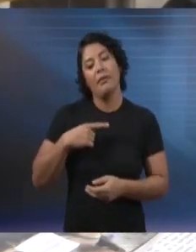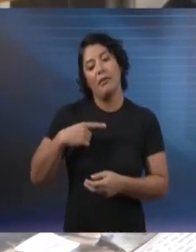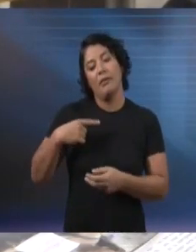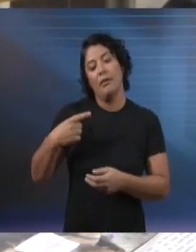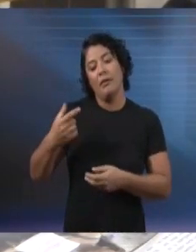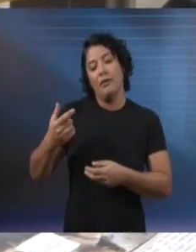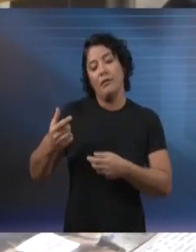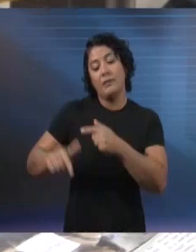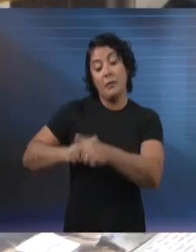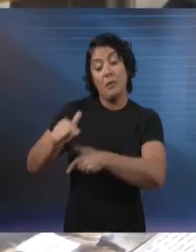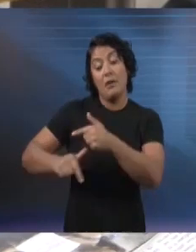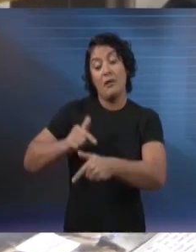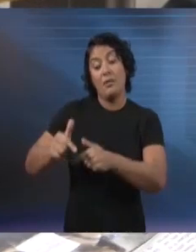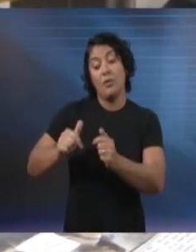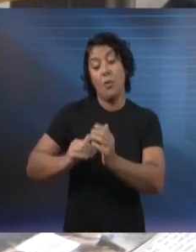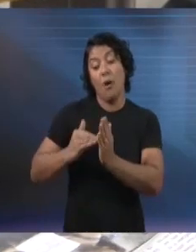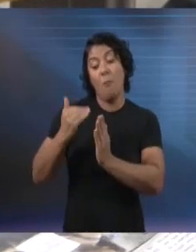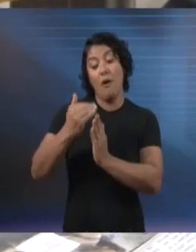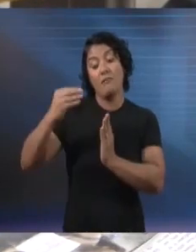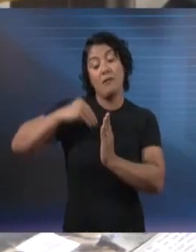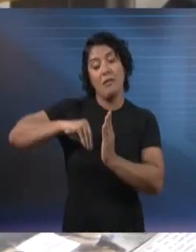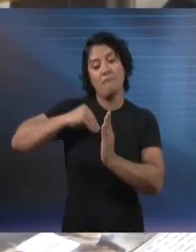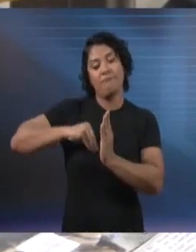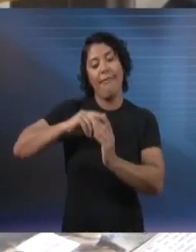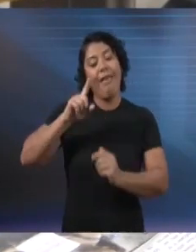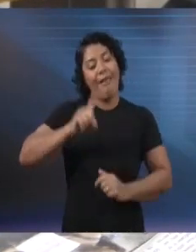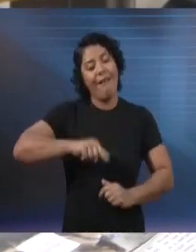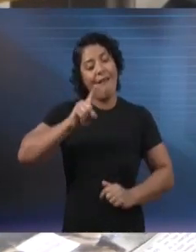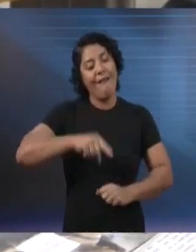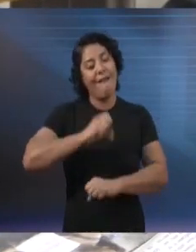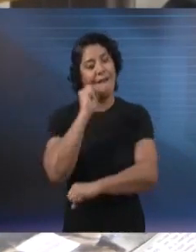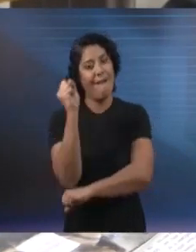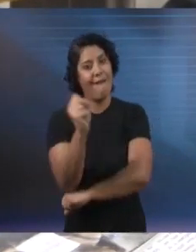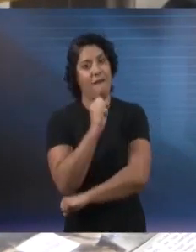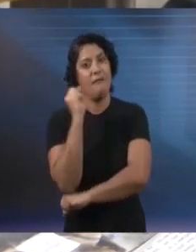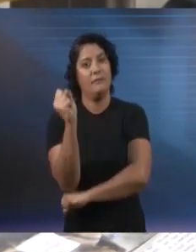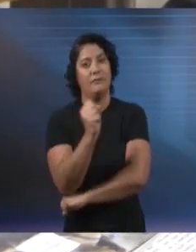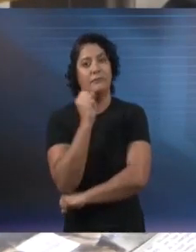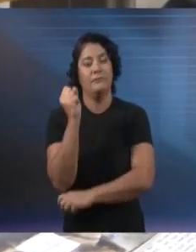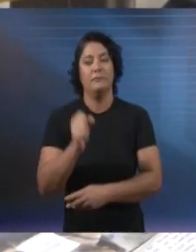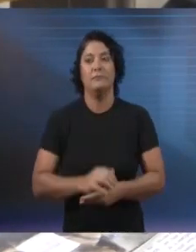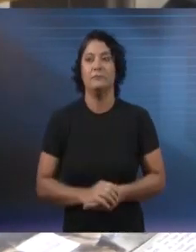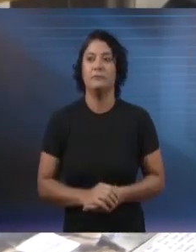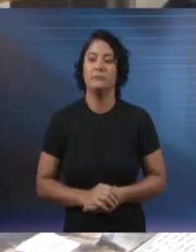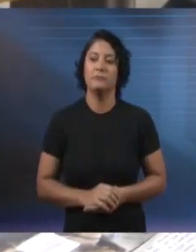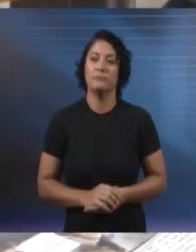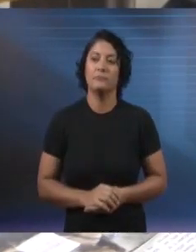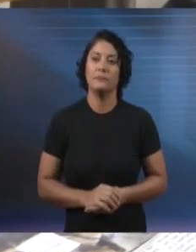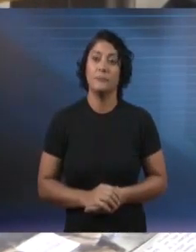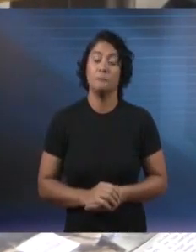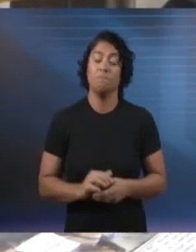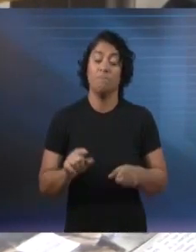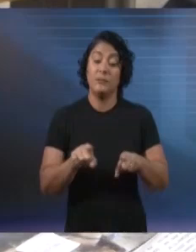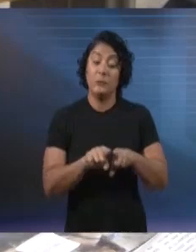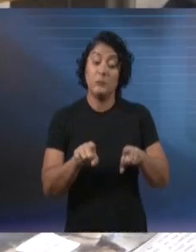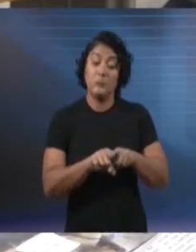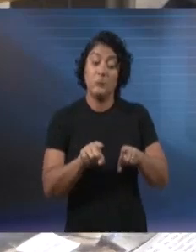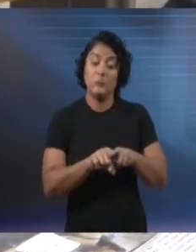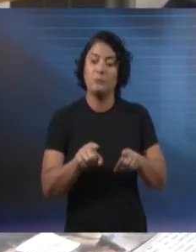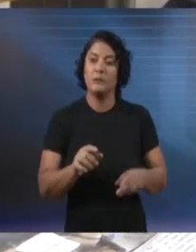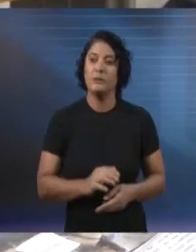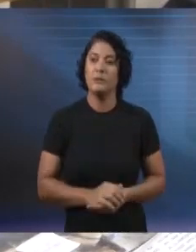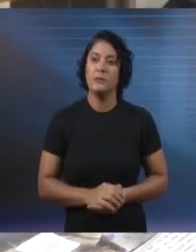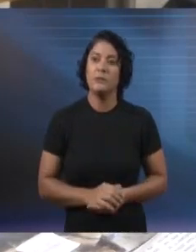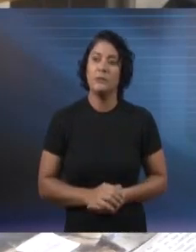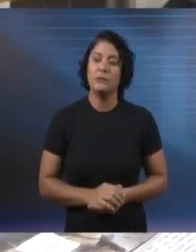é extremamente grave. Mas isso, senhor presidente, já traz embutido também um aspecto